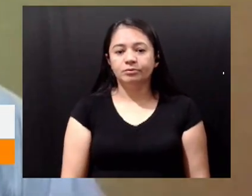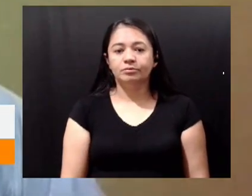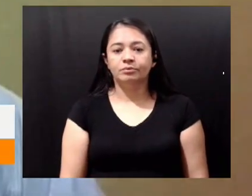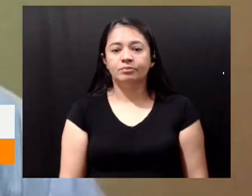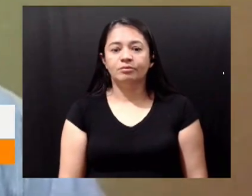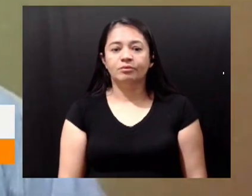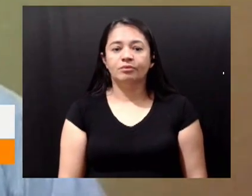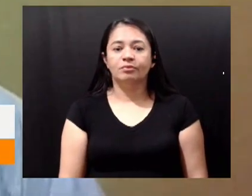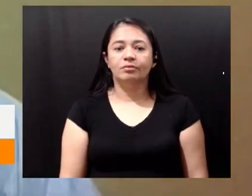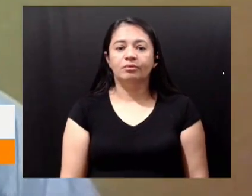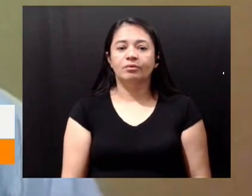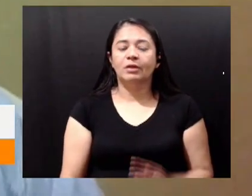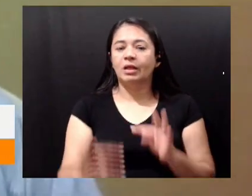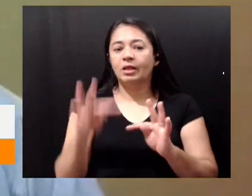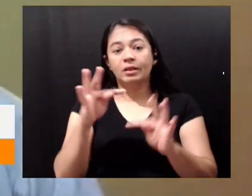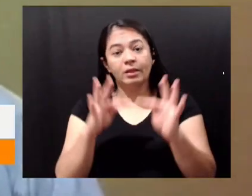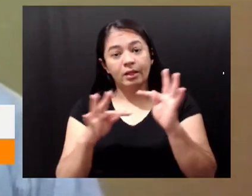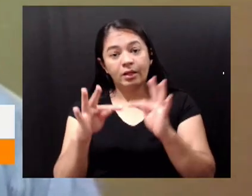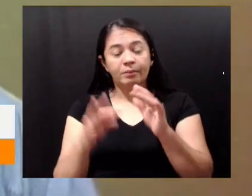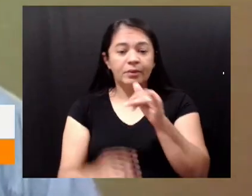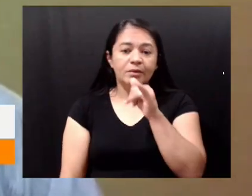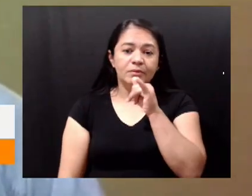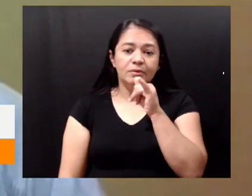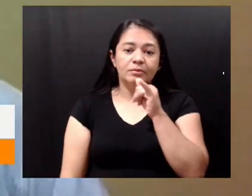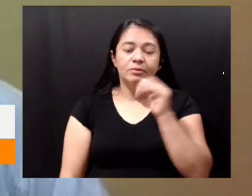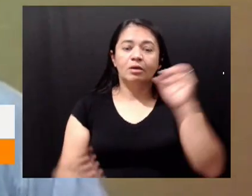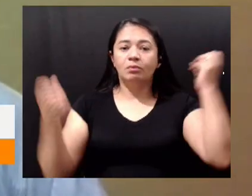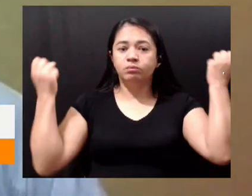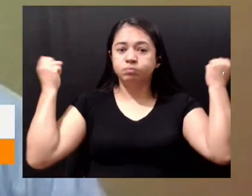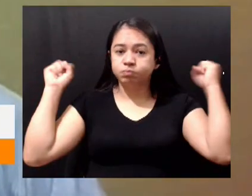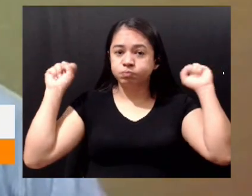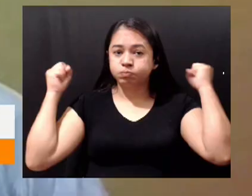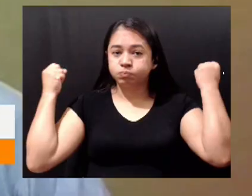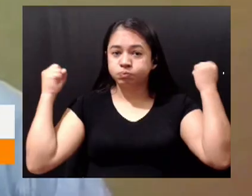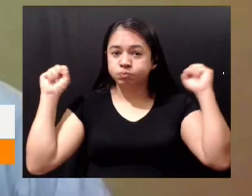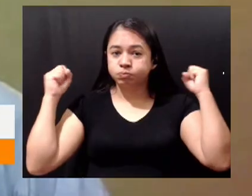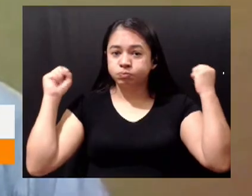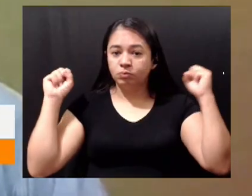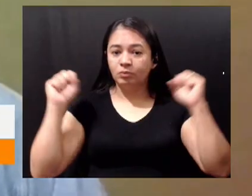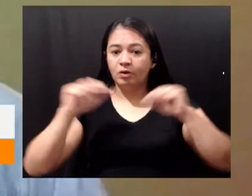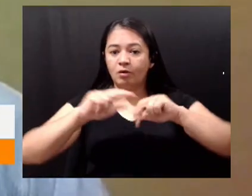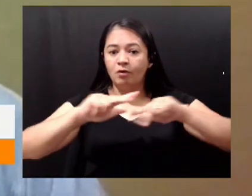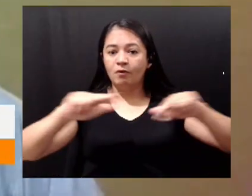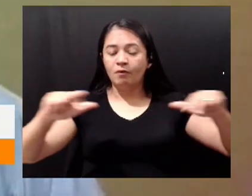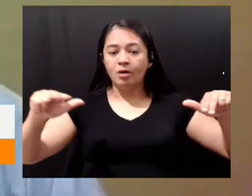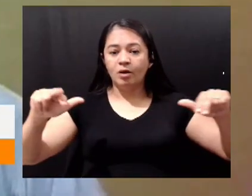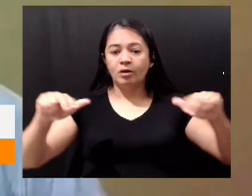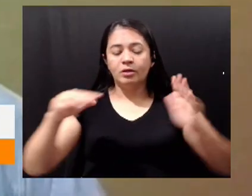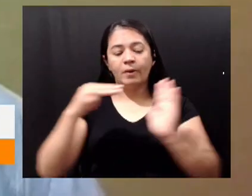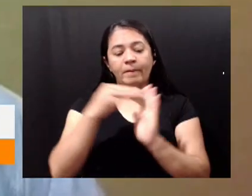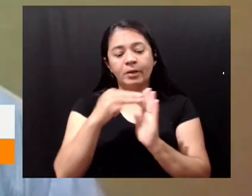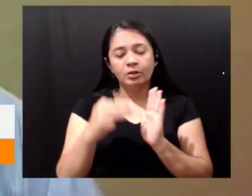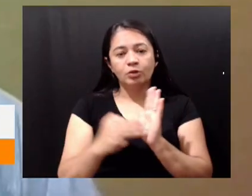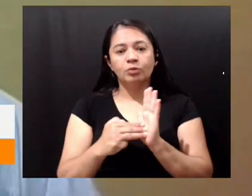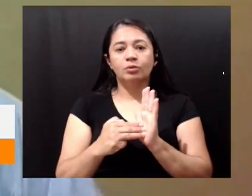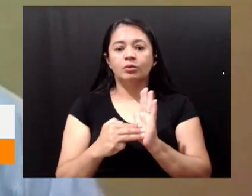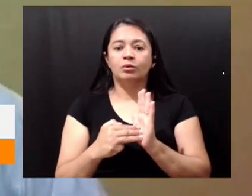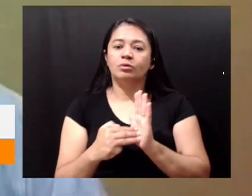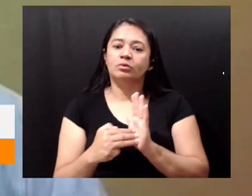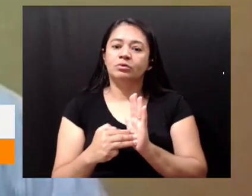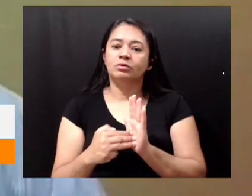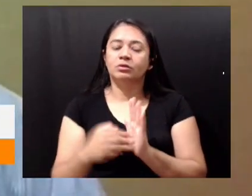Psicoterapia, por exemplo, atividades físicas, enfim, há várias metodologias não